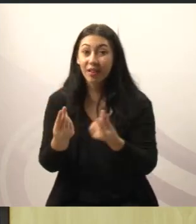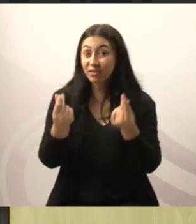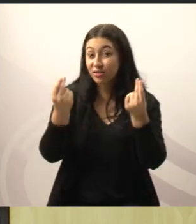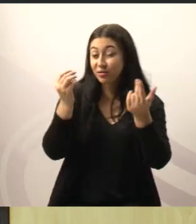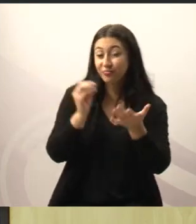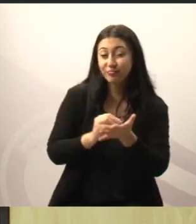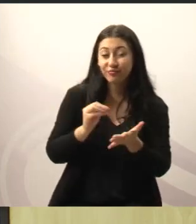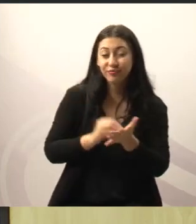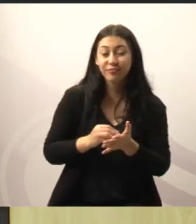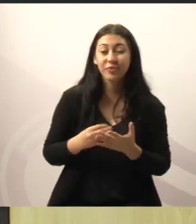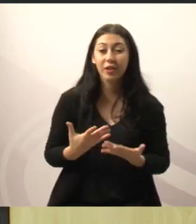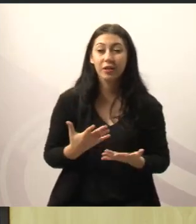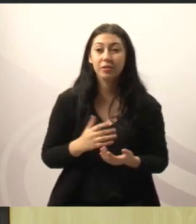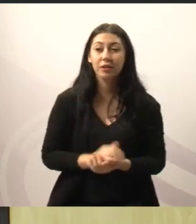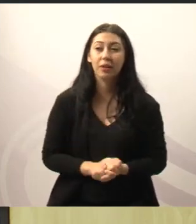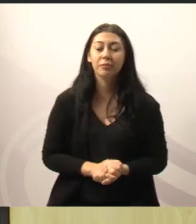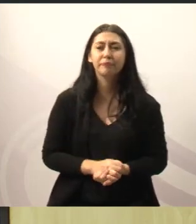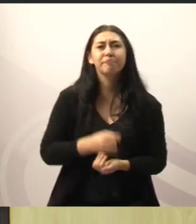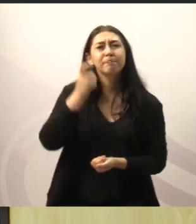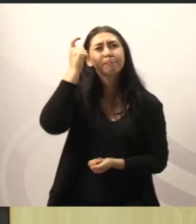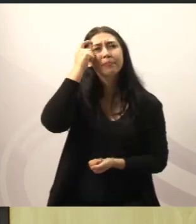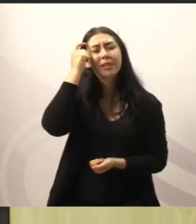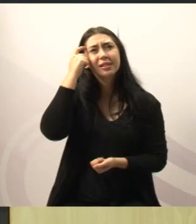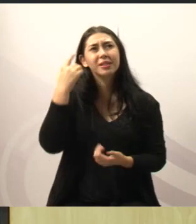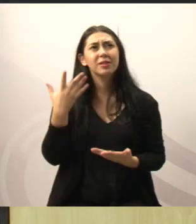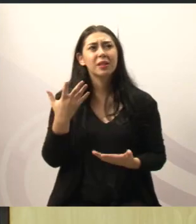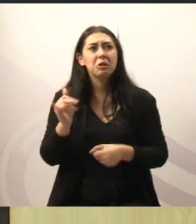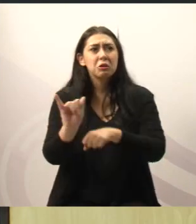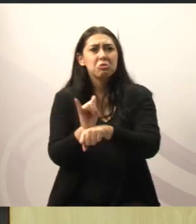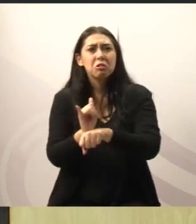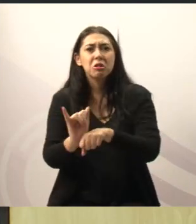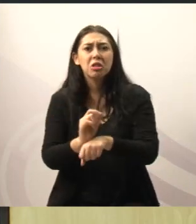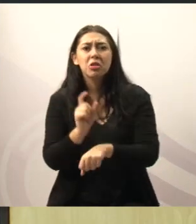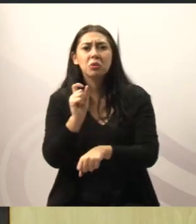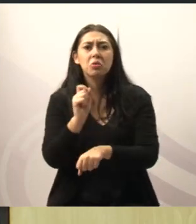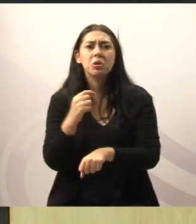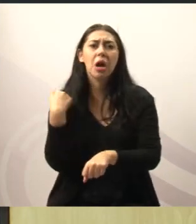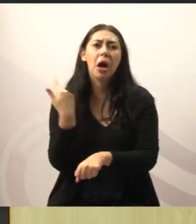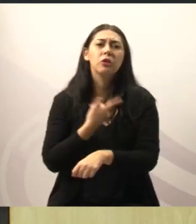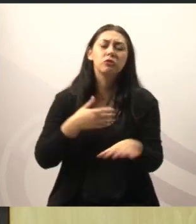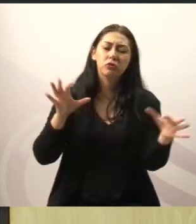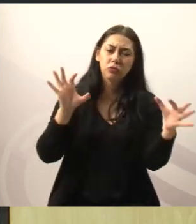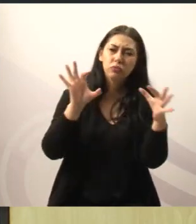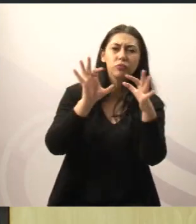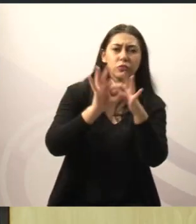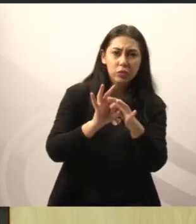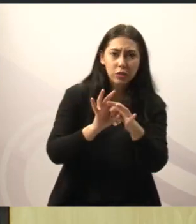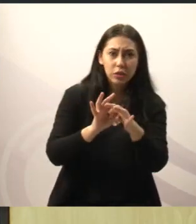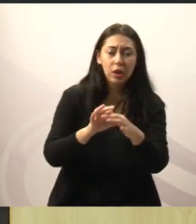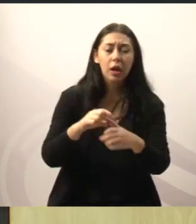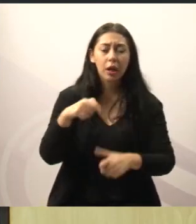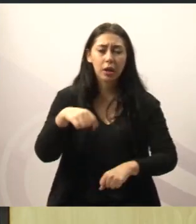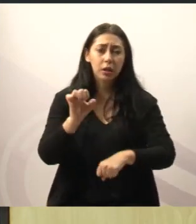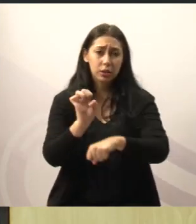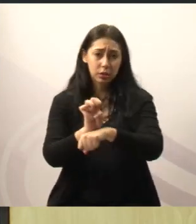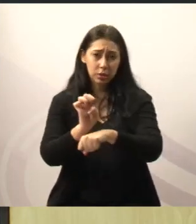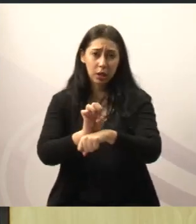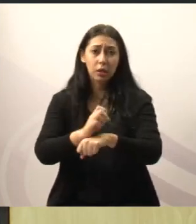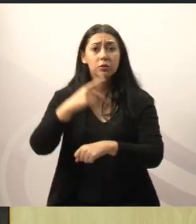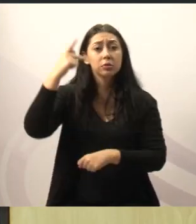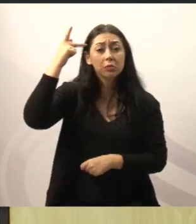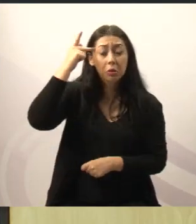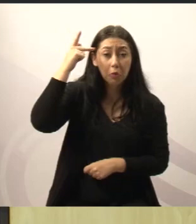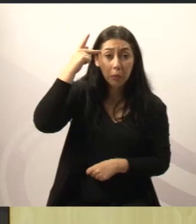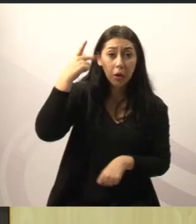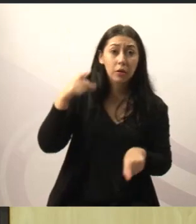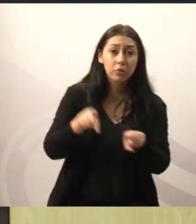empregados. Considerando que uma alternativa é a união dos poderes do nosso país, em especial no estado de São Paulo e municípios,